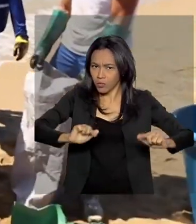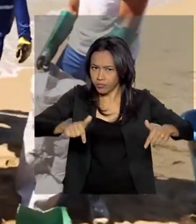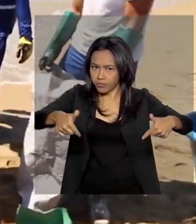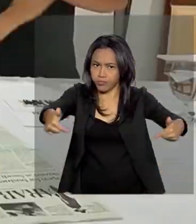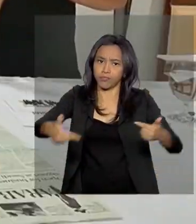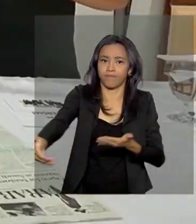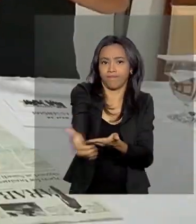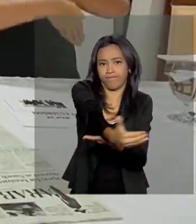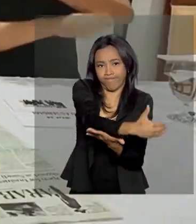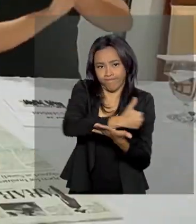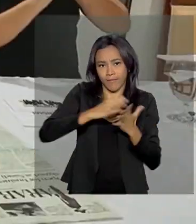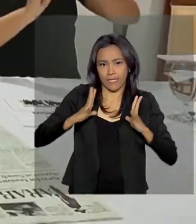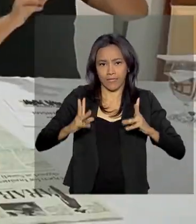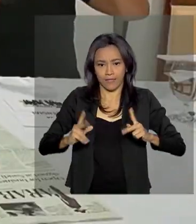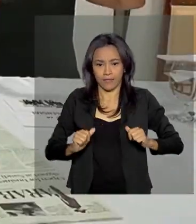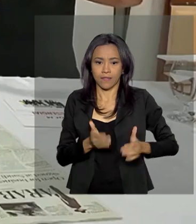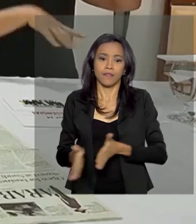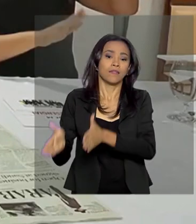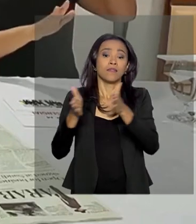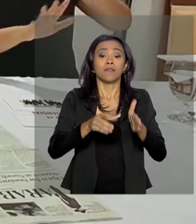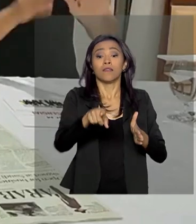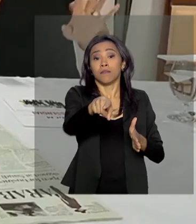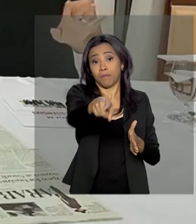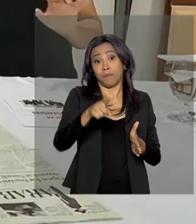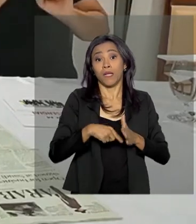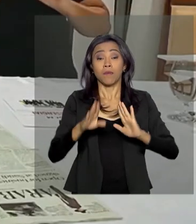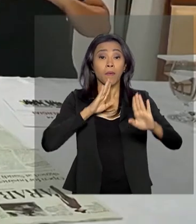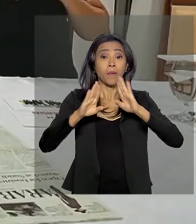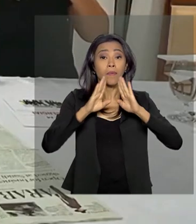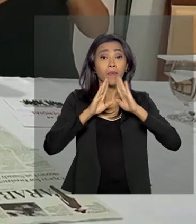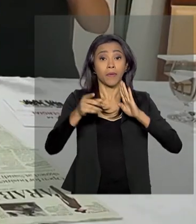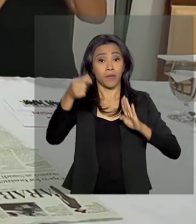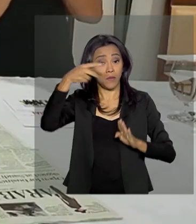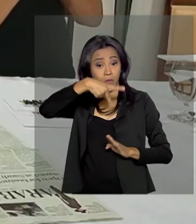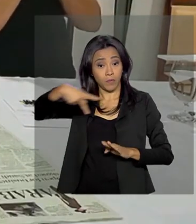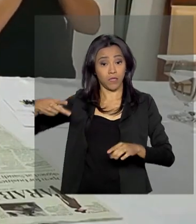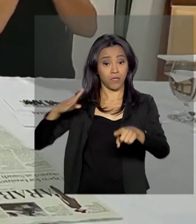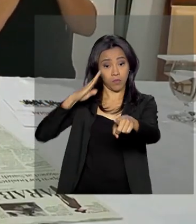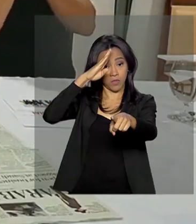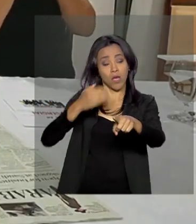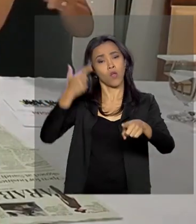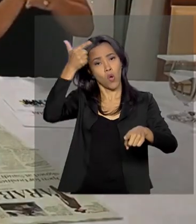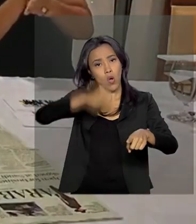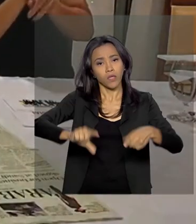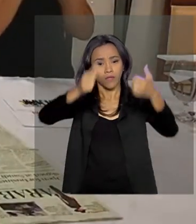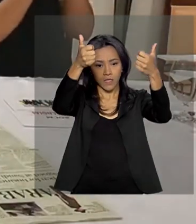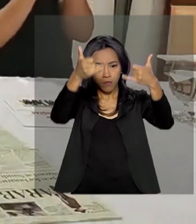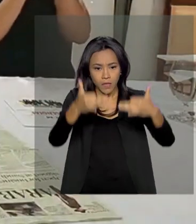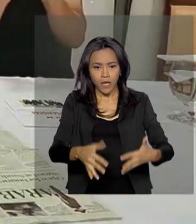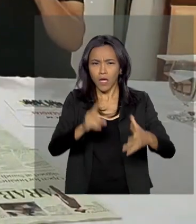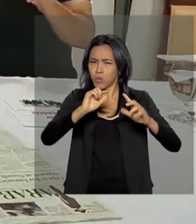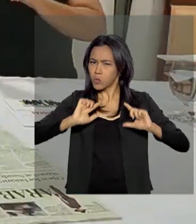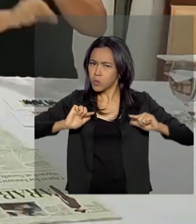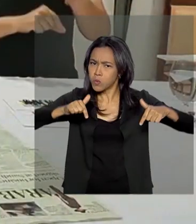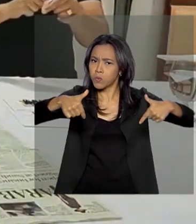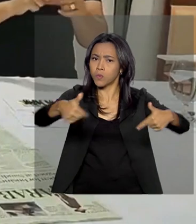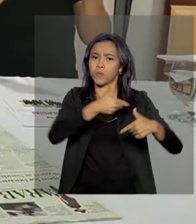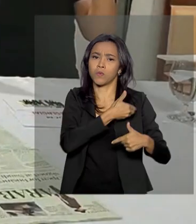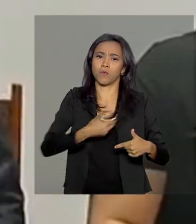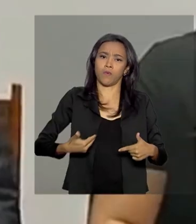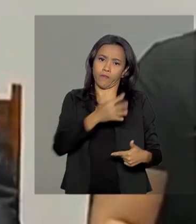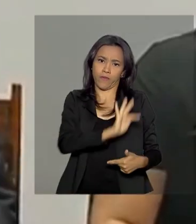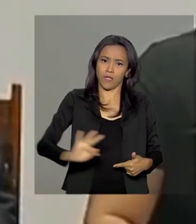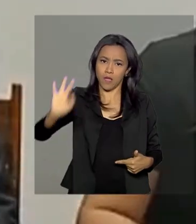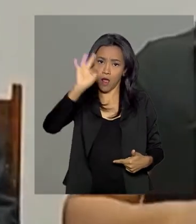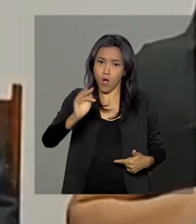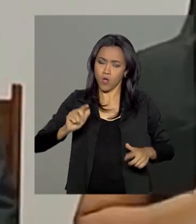andamento. Pelas redes sociais, o presidente Jair Bolsonaro voltou a reiterar os esforços do governo federal